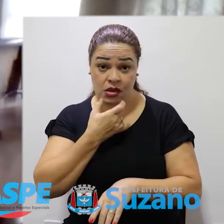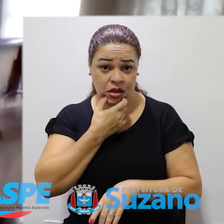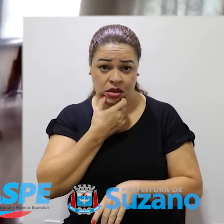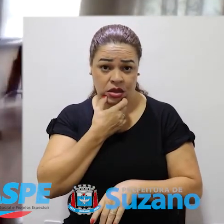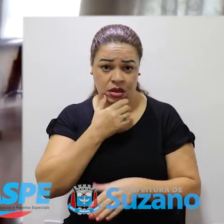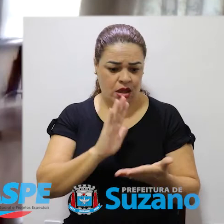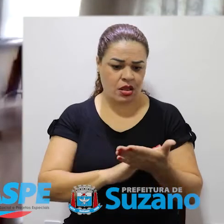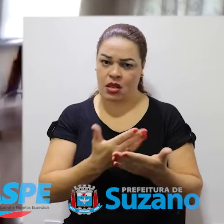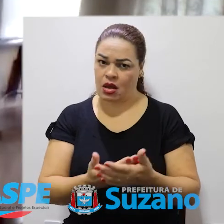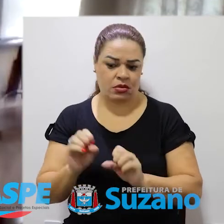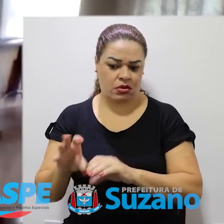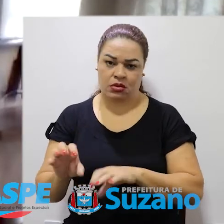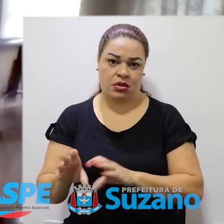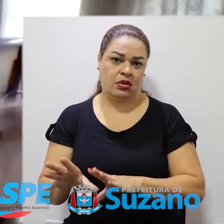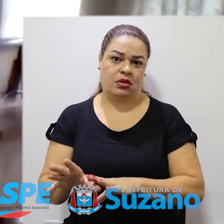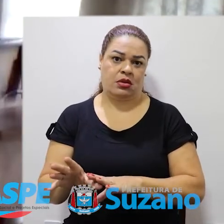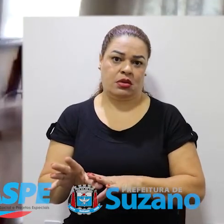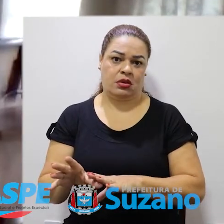Intérprete não ensina língua, gente.